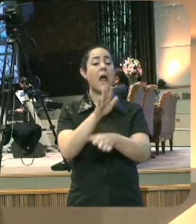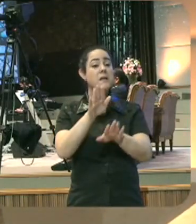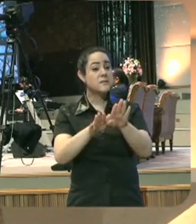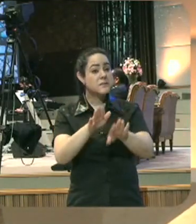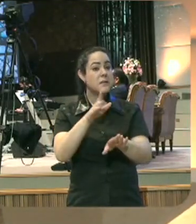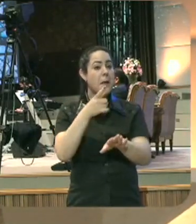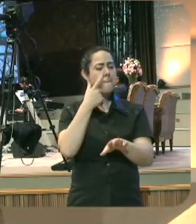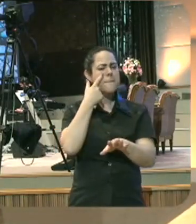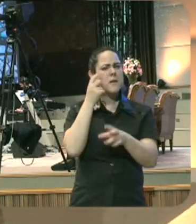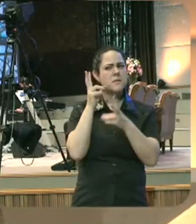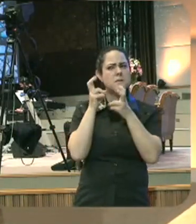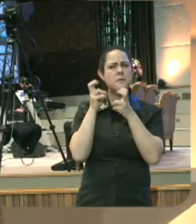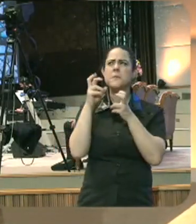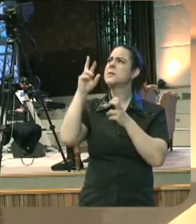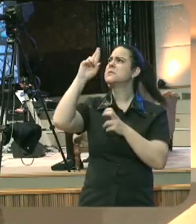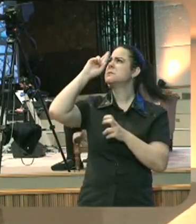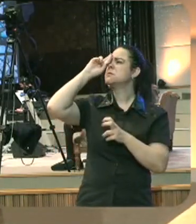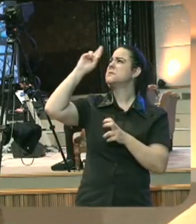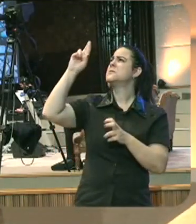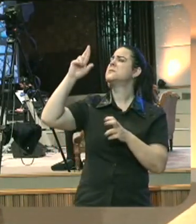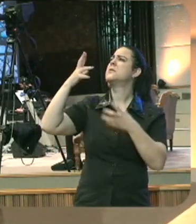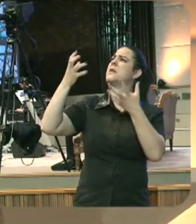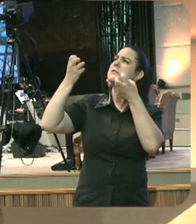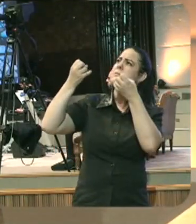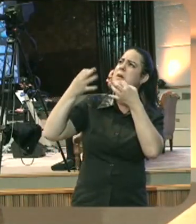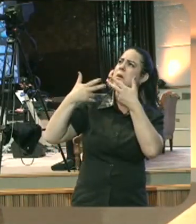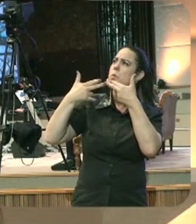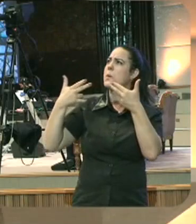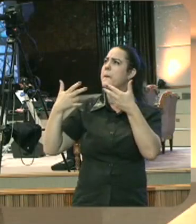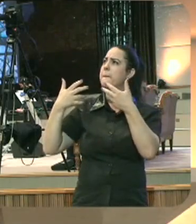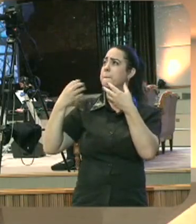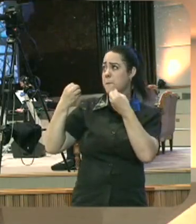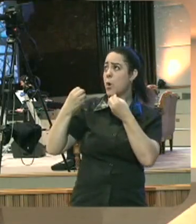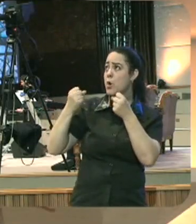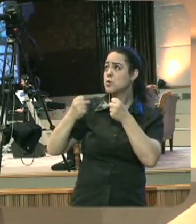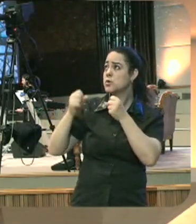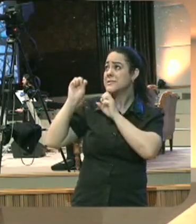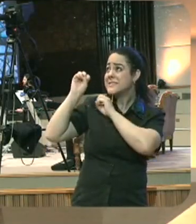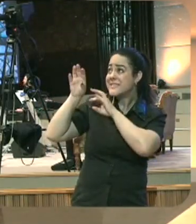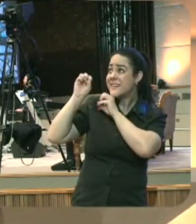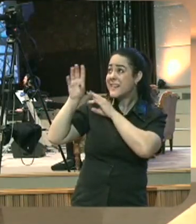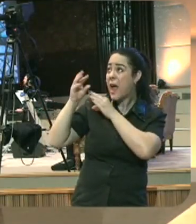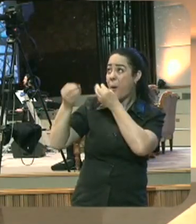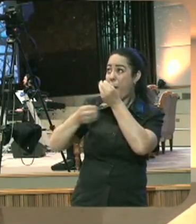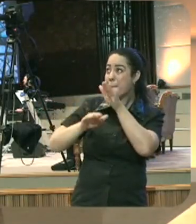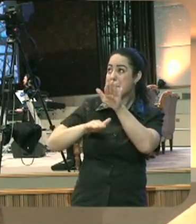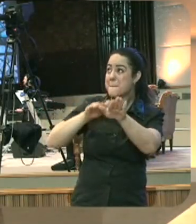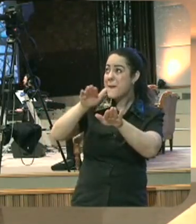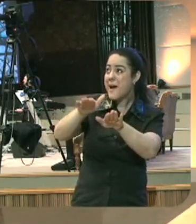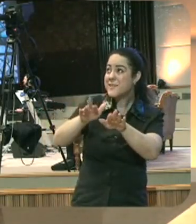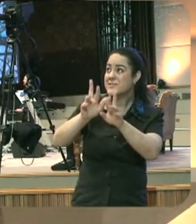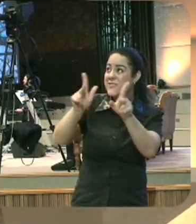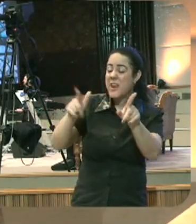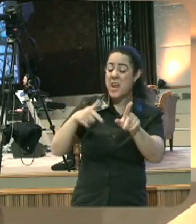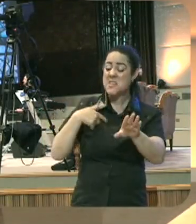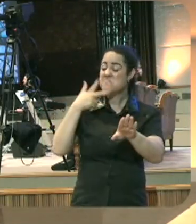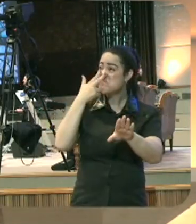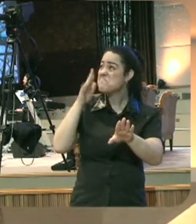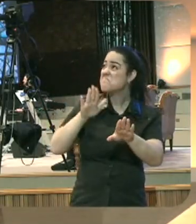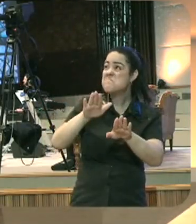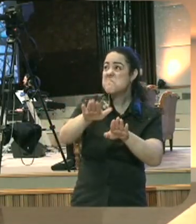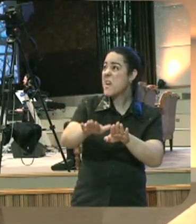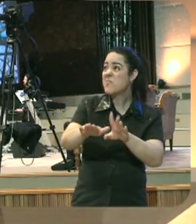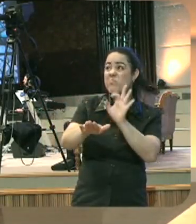vai olhar e vai dizer assim: Senhor, eu queria te explicar algumas coisas, posso ensinar um passo diferente para o Senhor? Porque esse aqui não parece